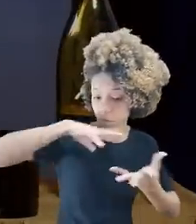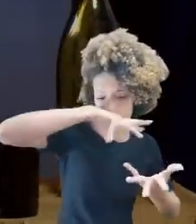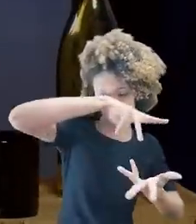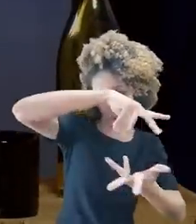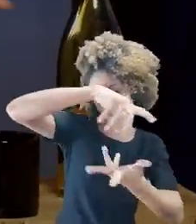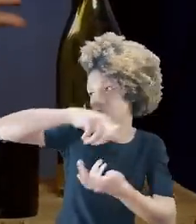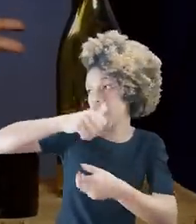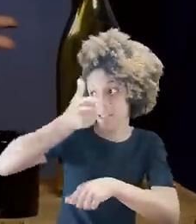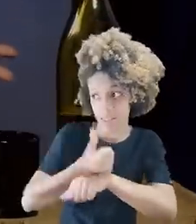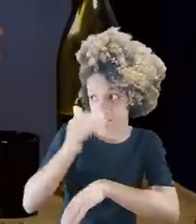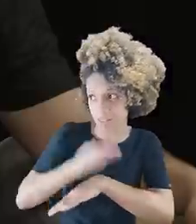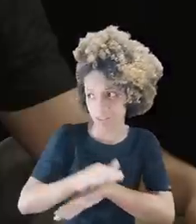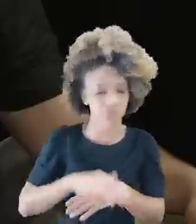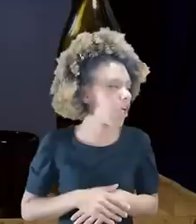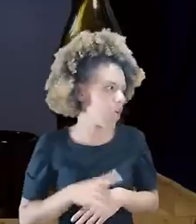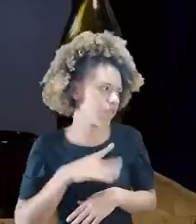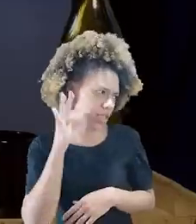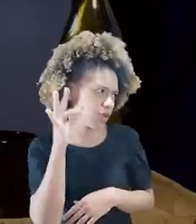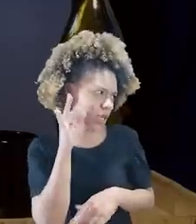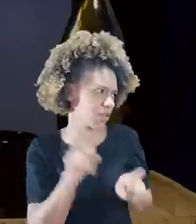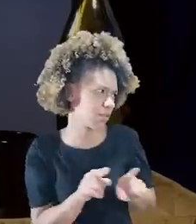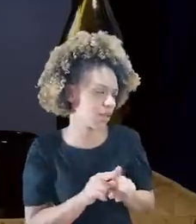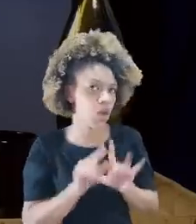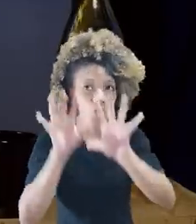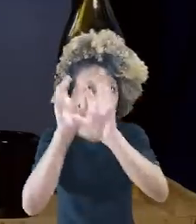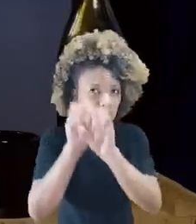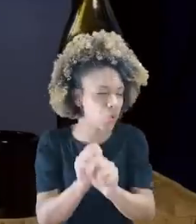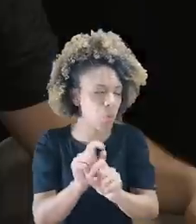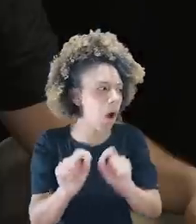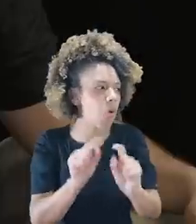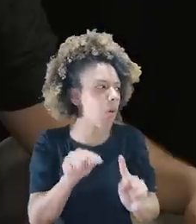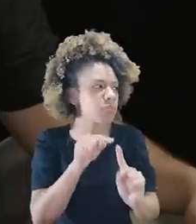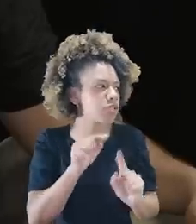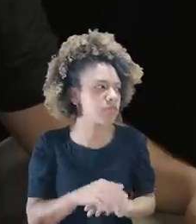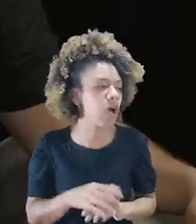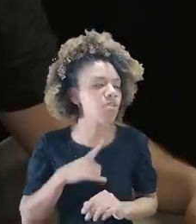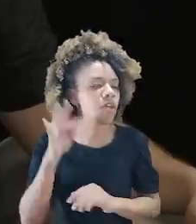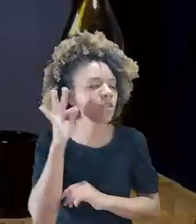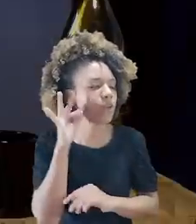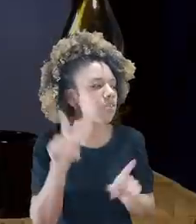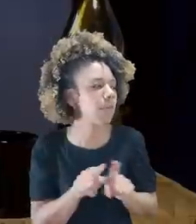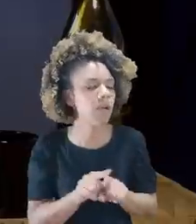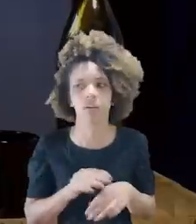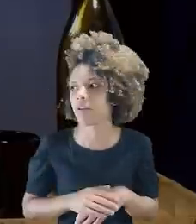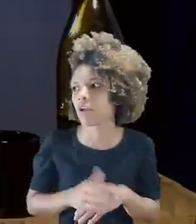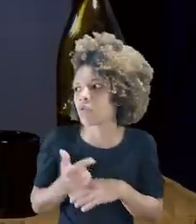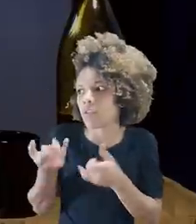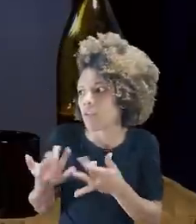sociocultural tudo né não é só uma questão de redes sociais que lá na na entendi na Alemanha não é